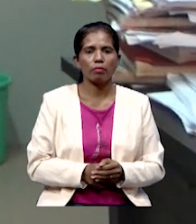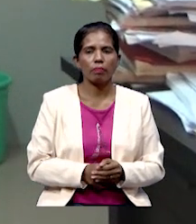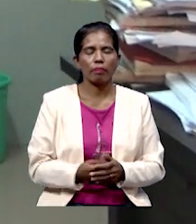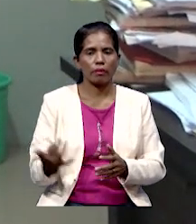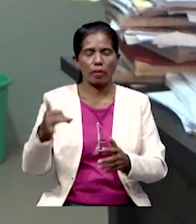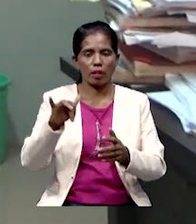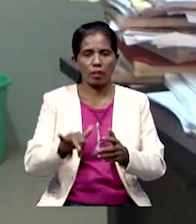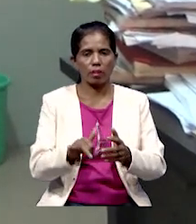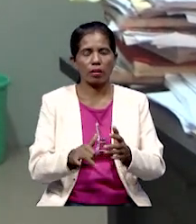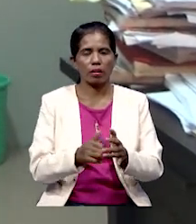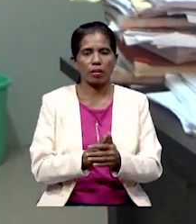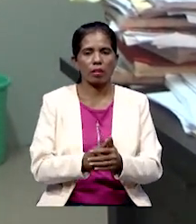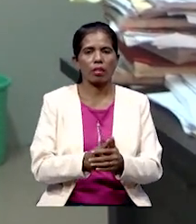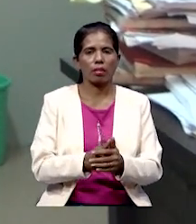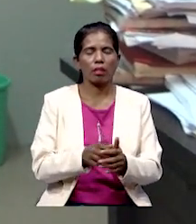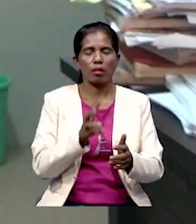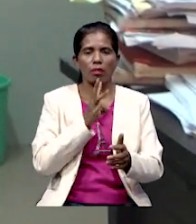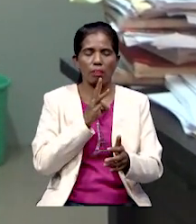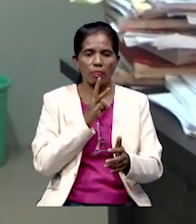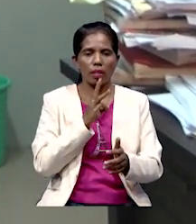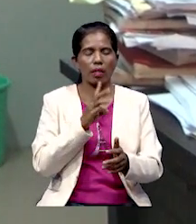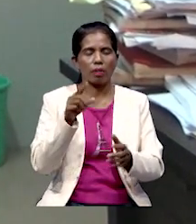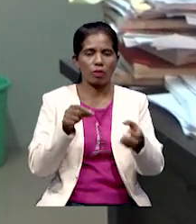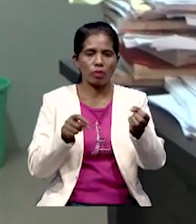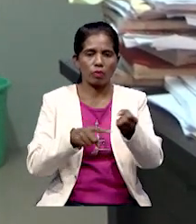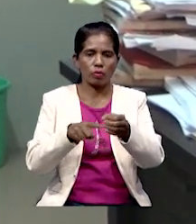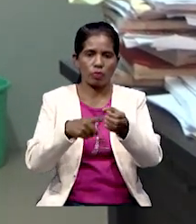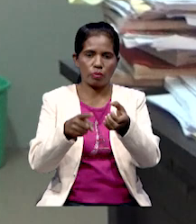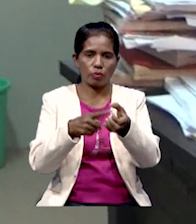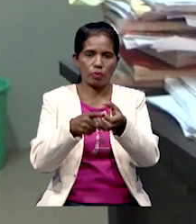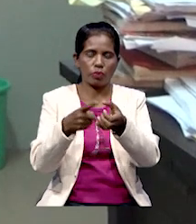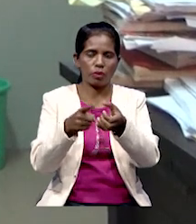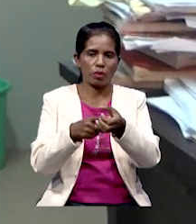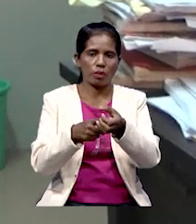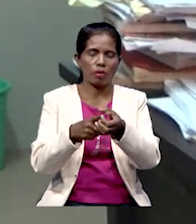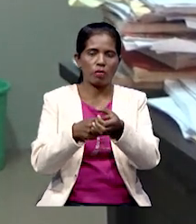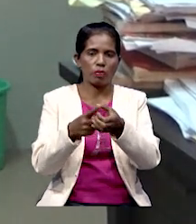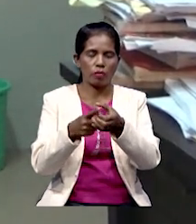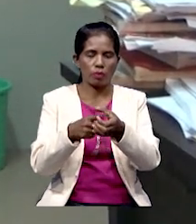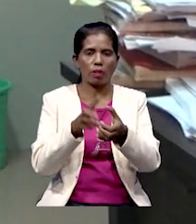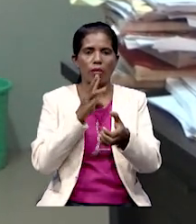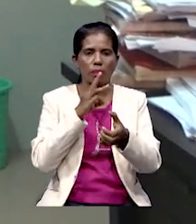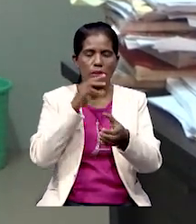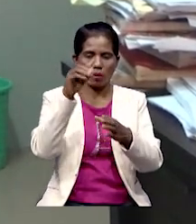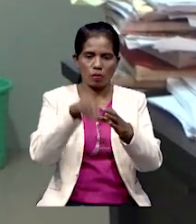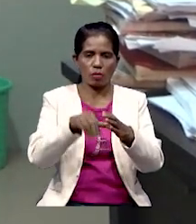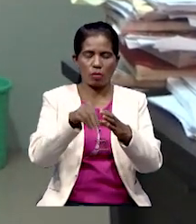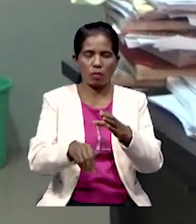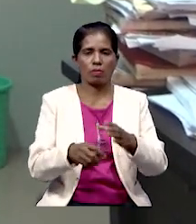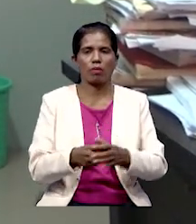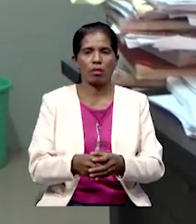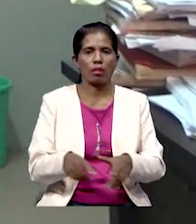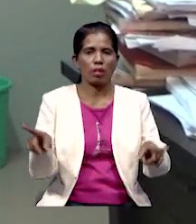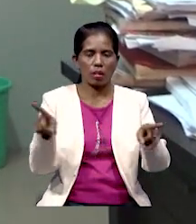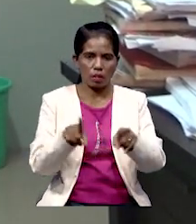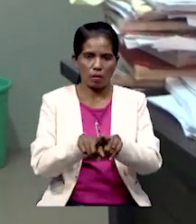ela fura e da lá, bela sai para o fã do selo, e da becer fura o lucro, não sei que ela, bem turco na fatia. Então, e da NP, né,